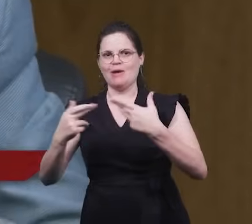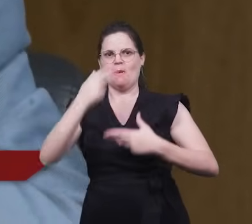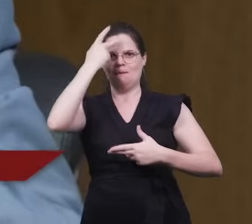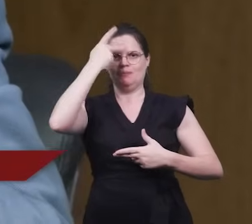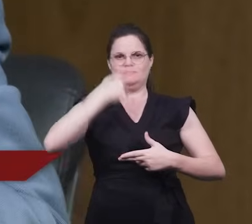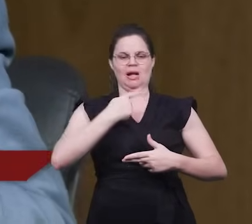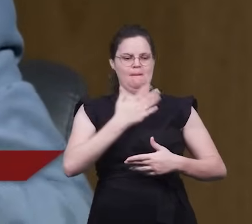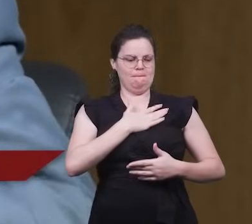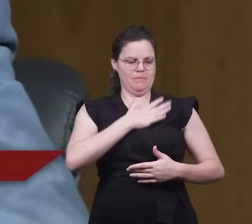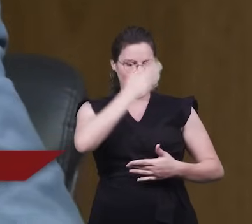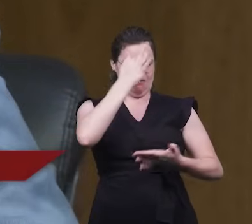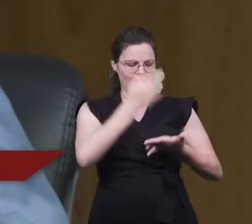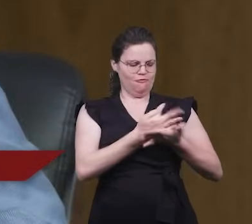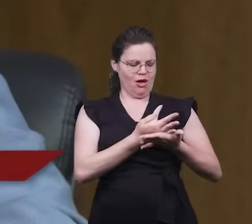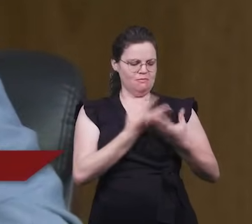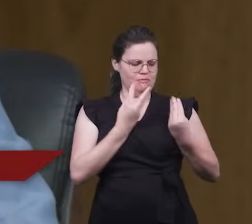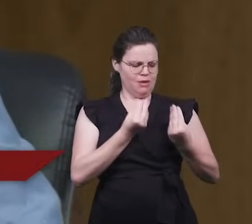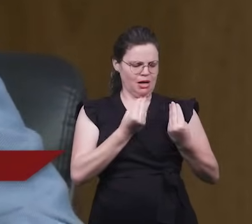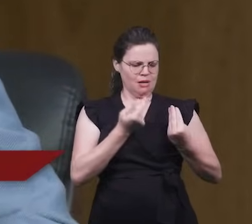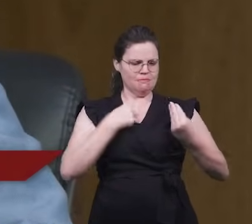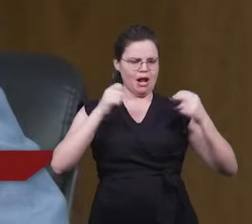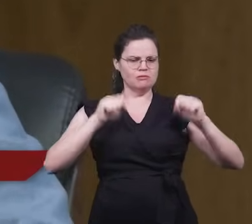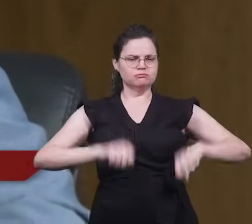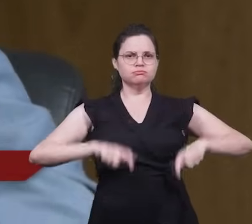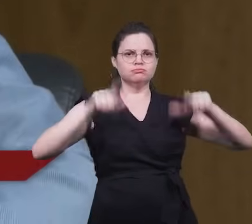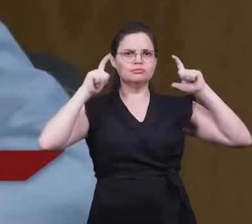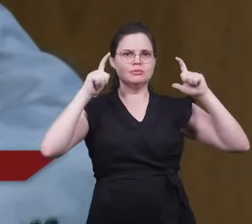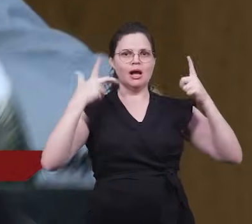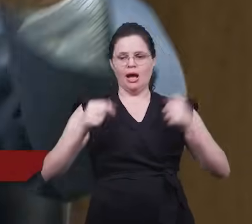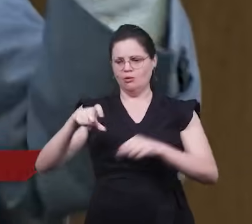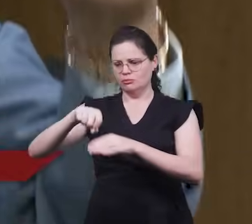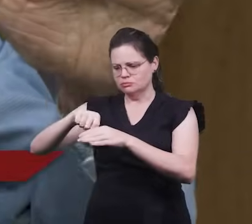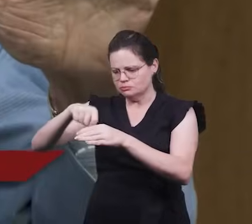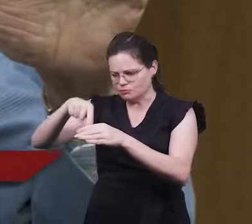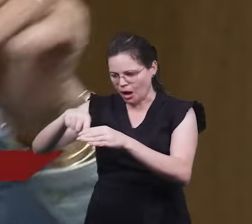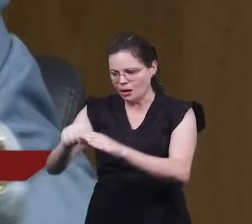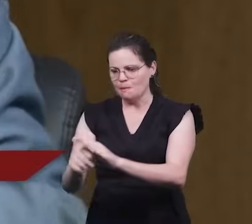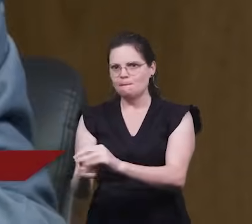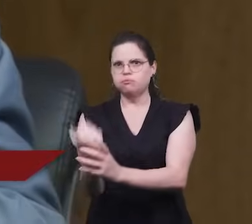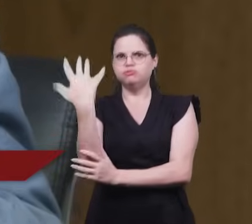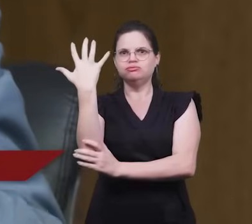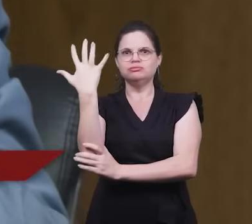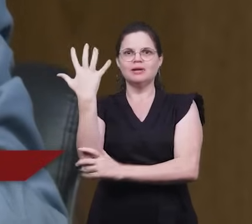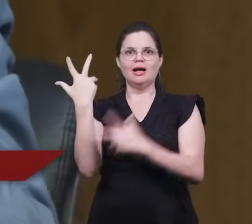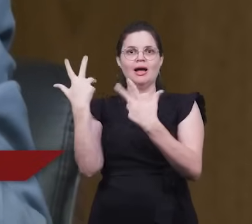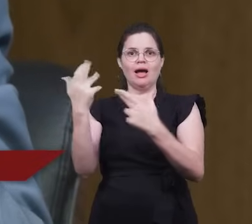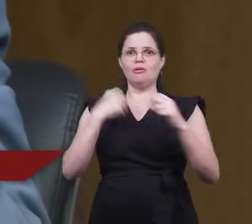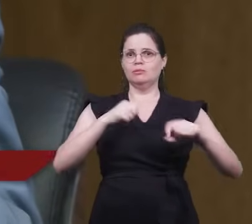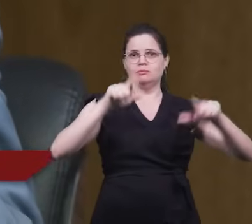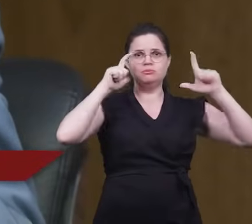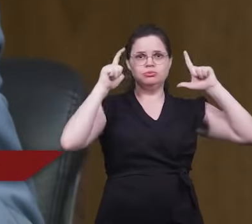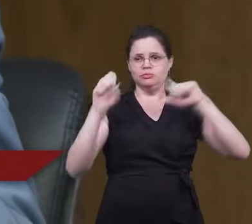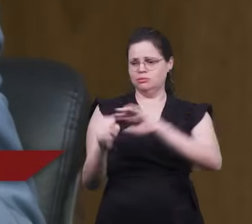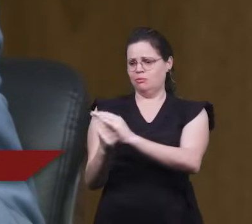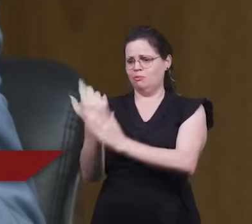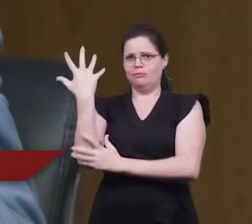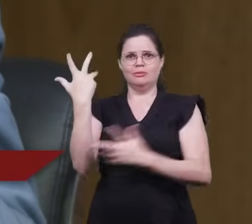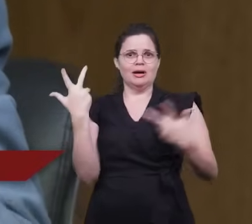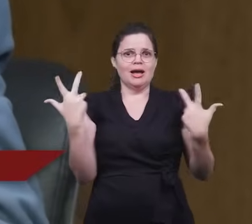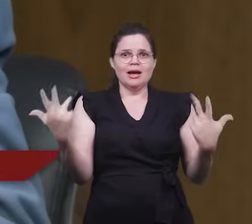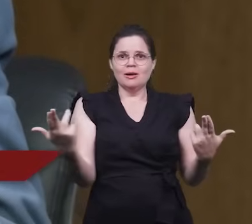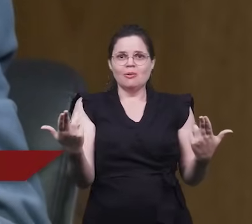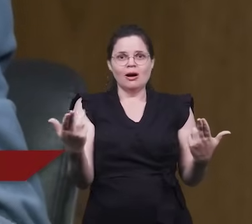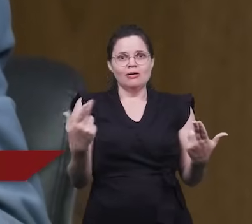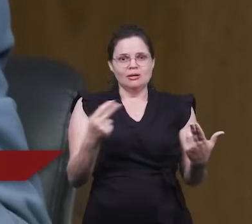que você falou, para poder... E aquilo se torna uma grande árvore. E os exegetas